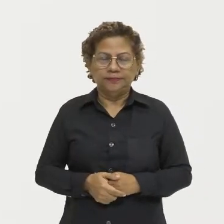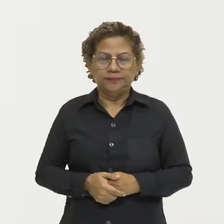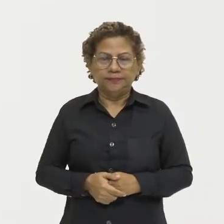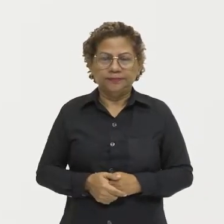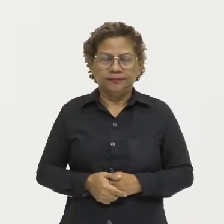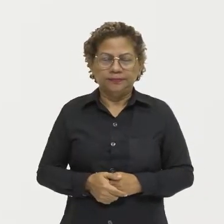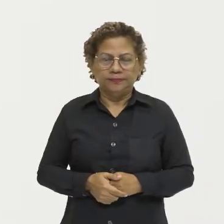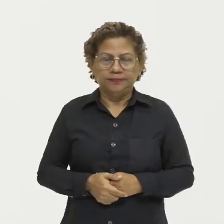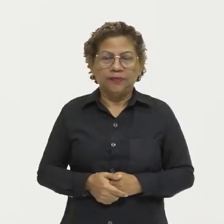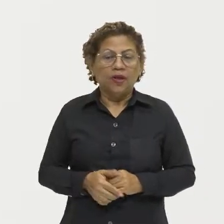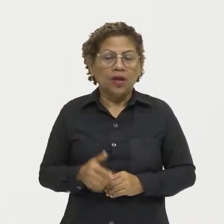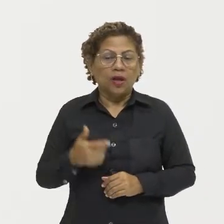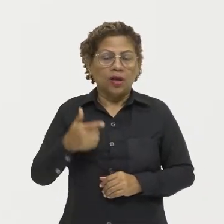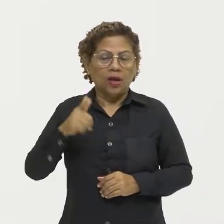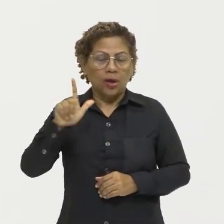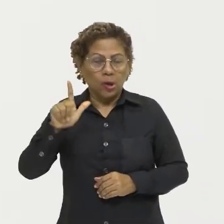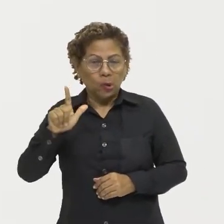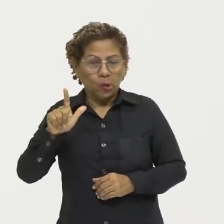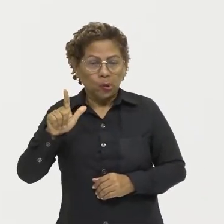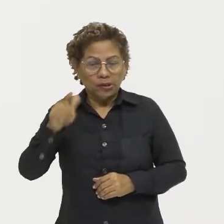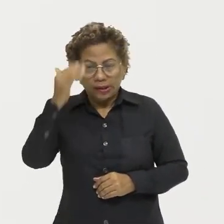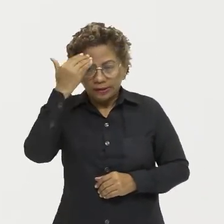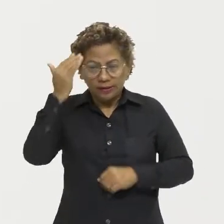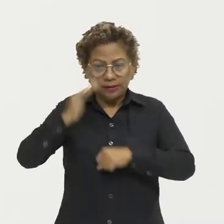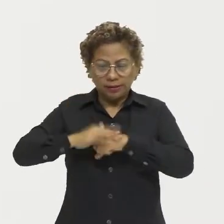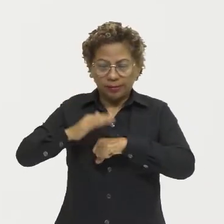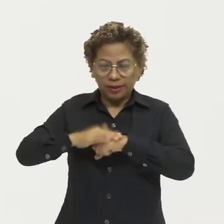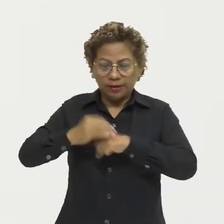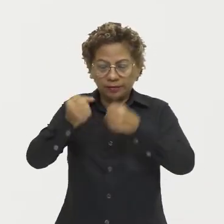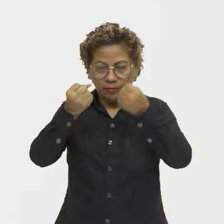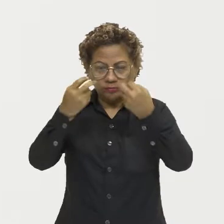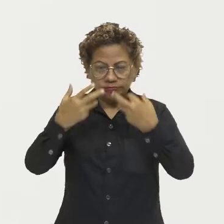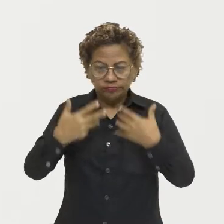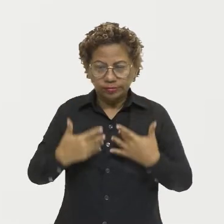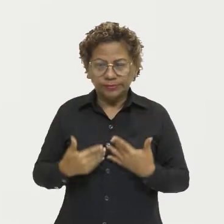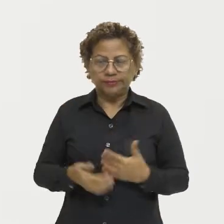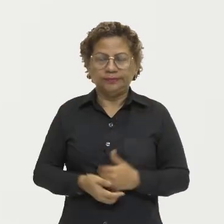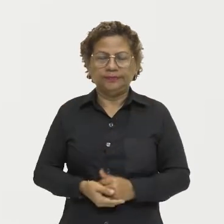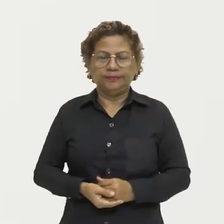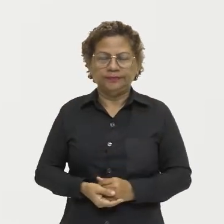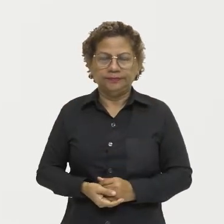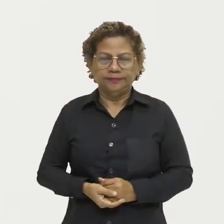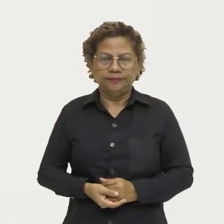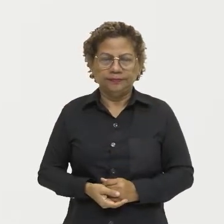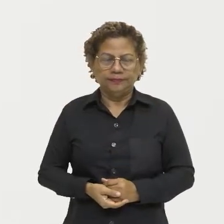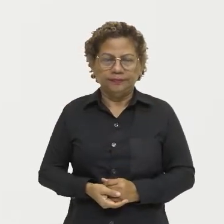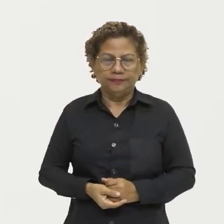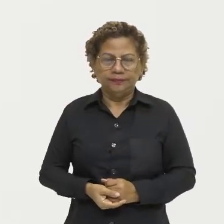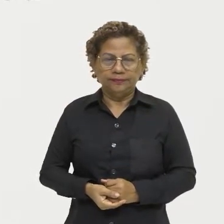vamos para a nossa primeira função. Vamos conhecer.